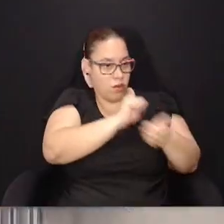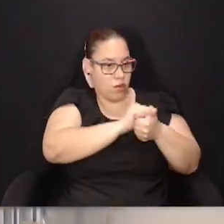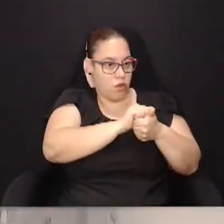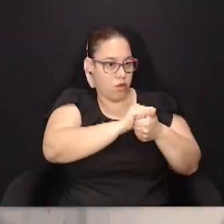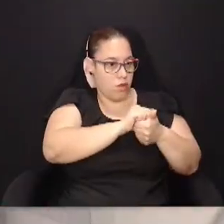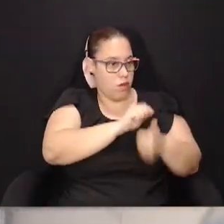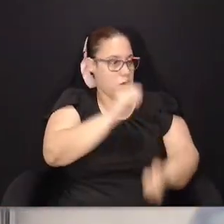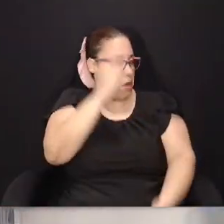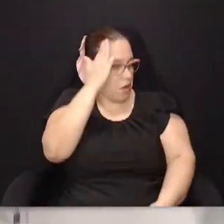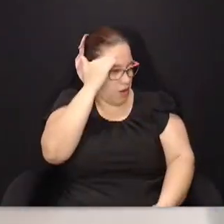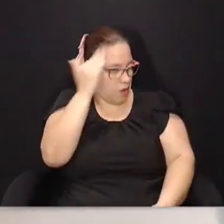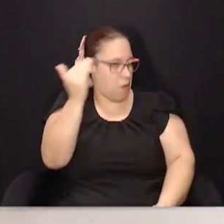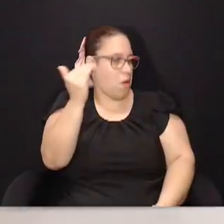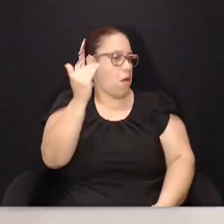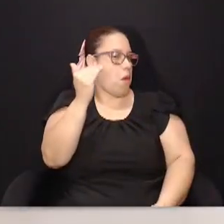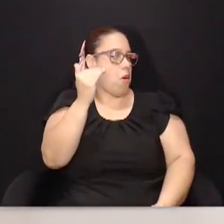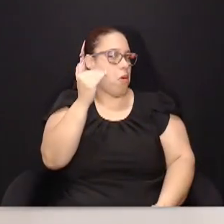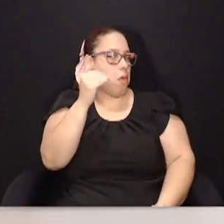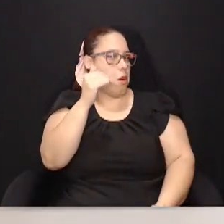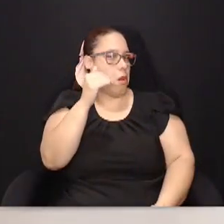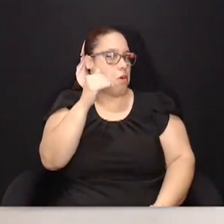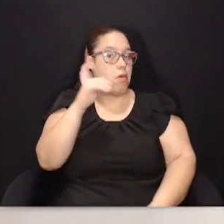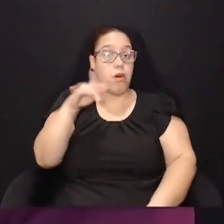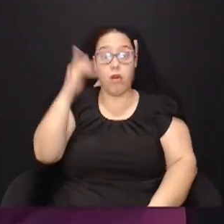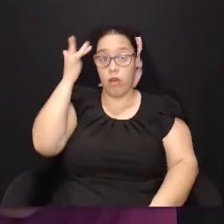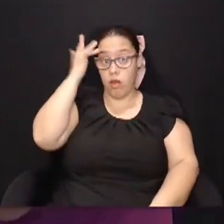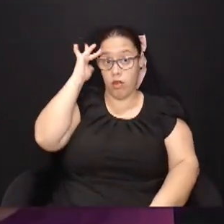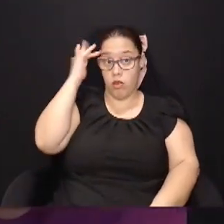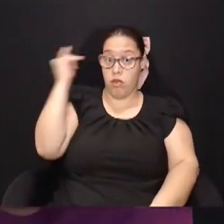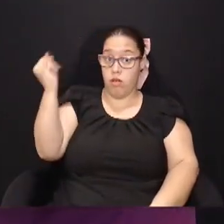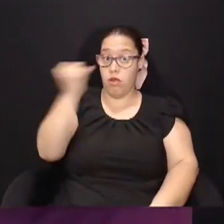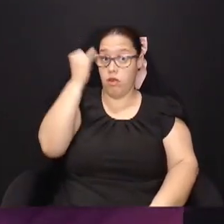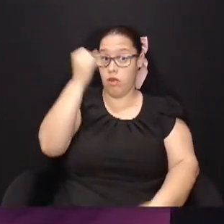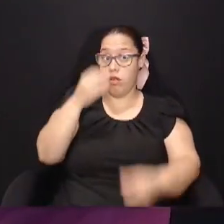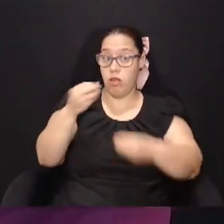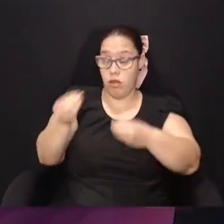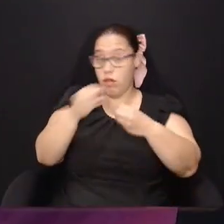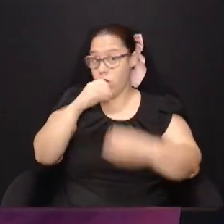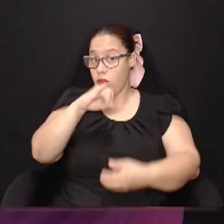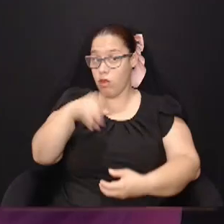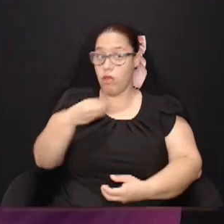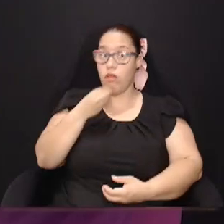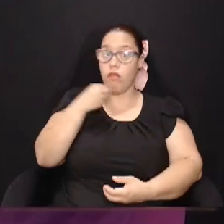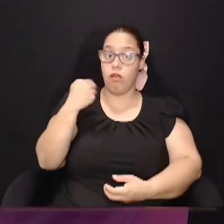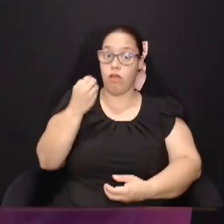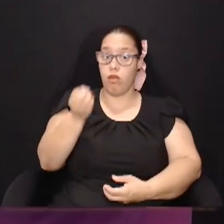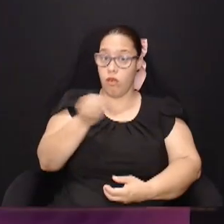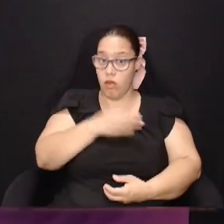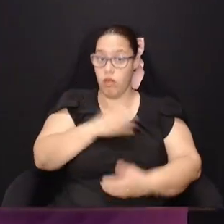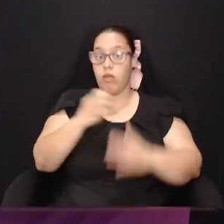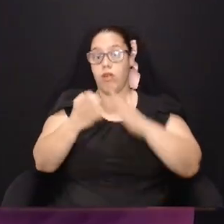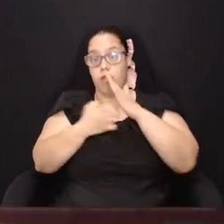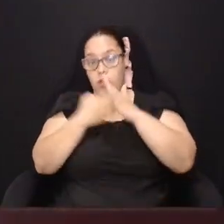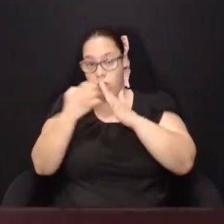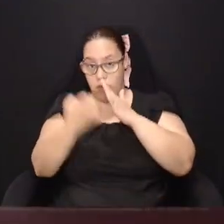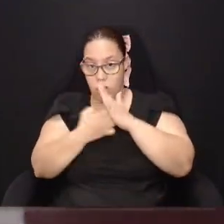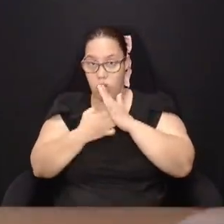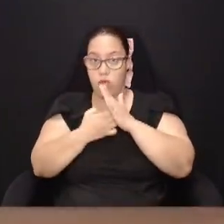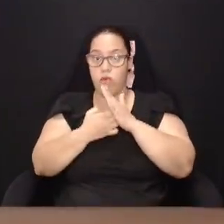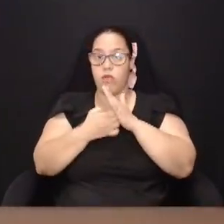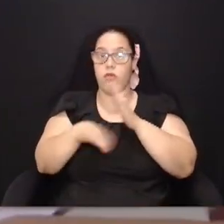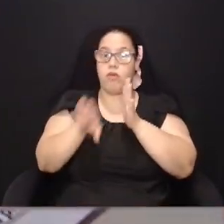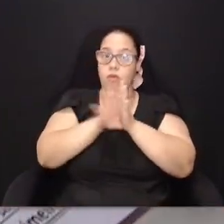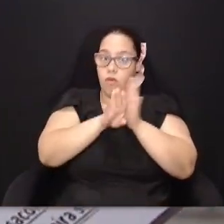é interessante também. Eu acho importante a gente dar oportunidade para novas empresas que vêm ao mercado com preços relativamente